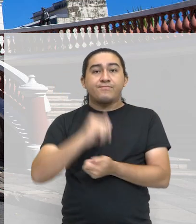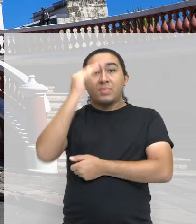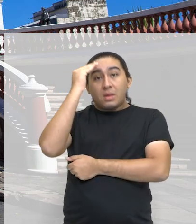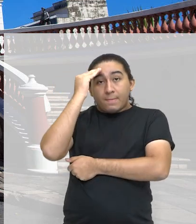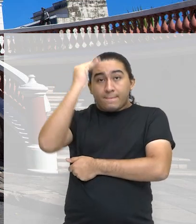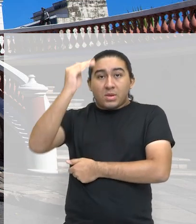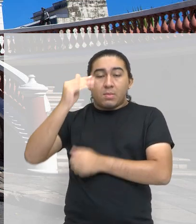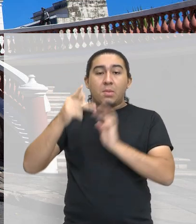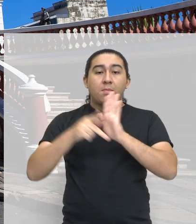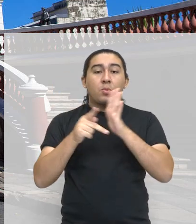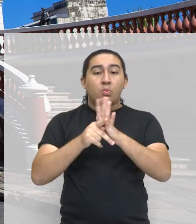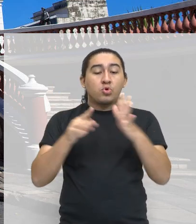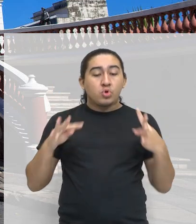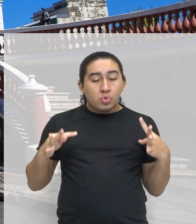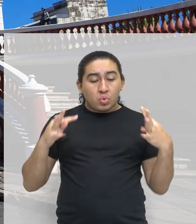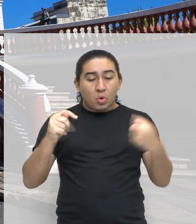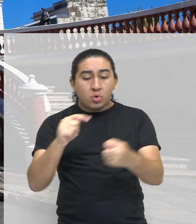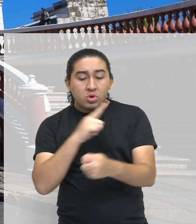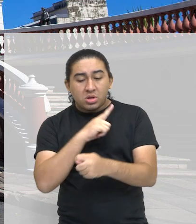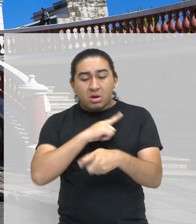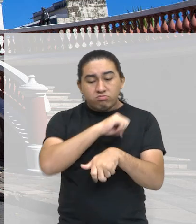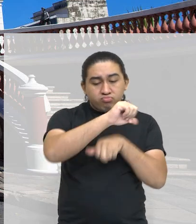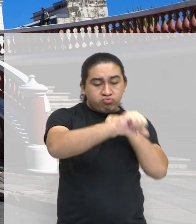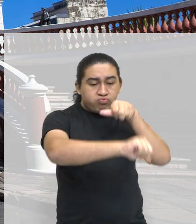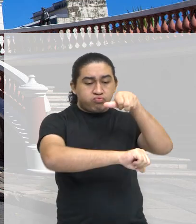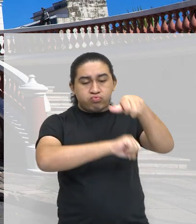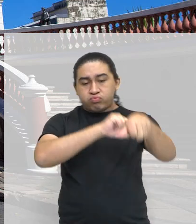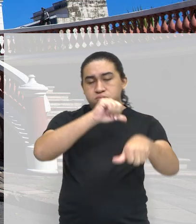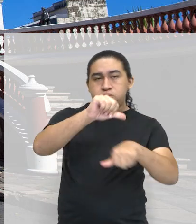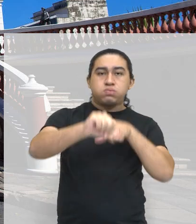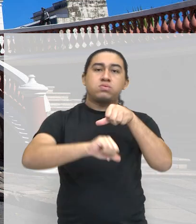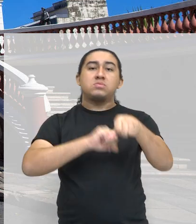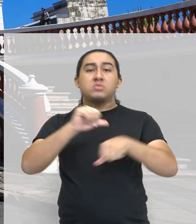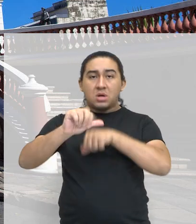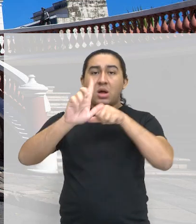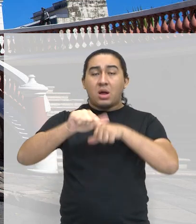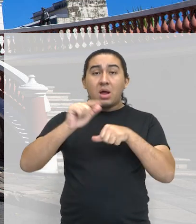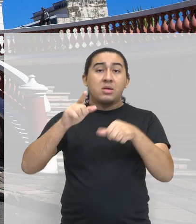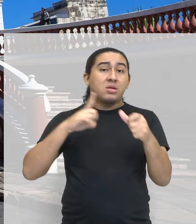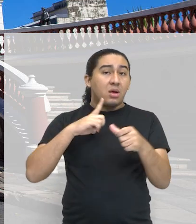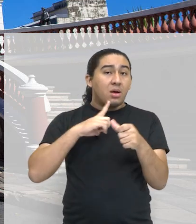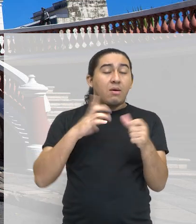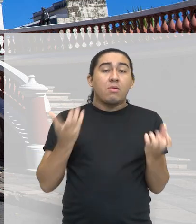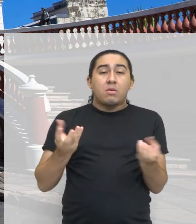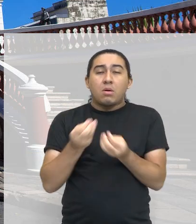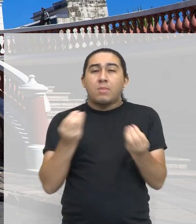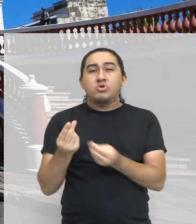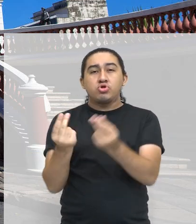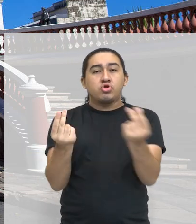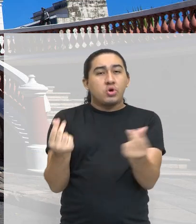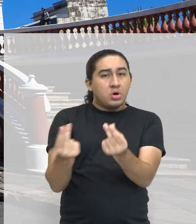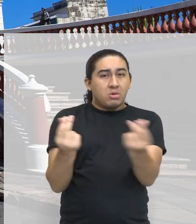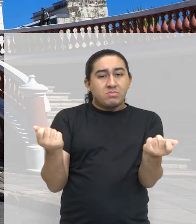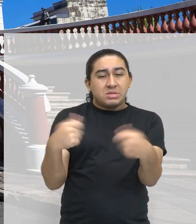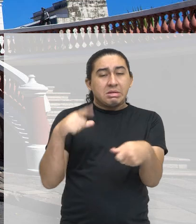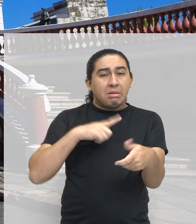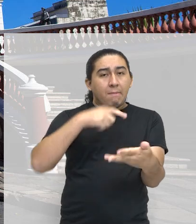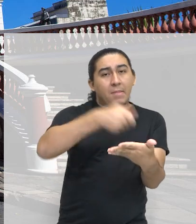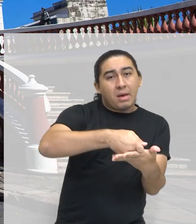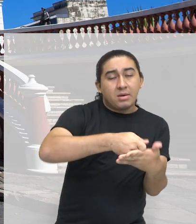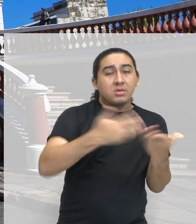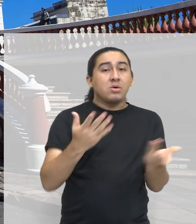do Teatro Amazonas, principalmente de todo o apogeu, de toda a riqueza que envolve a